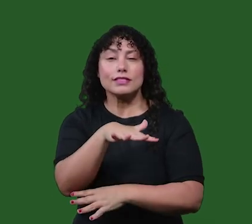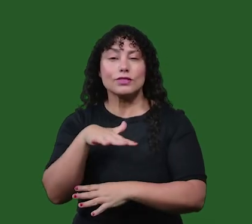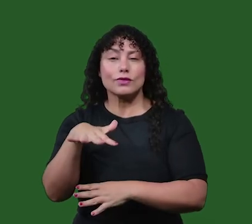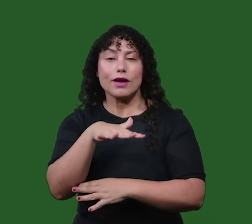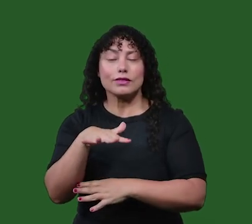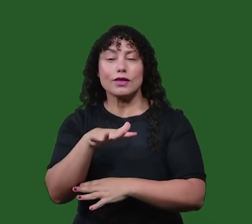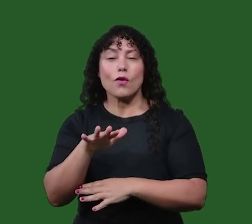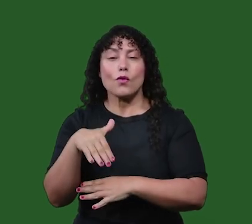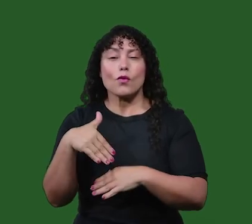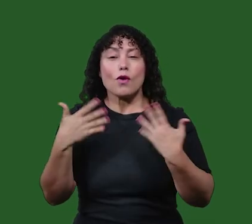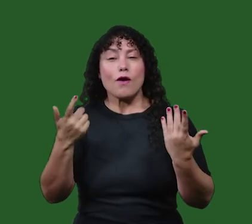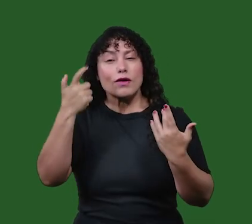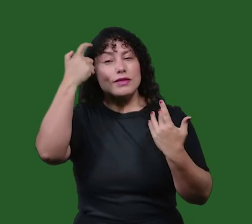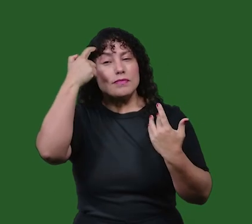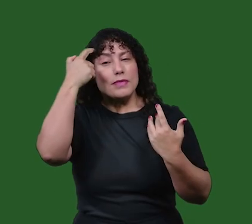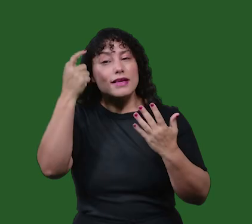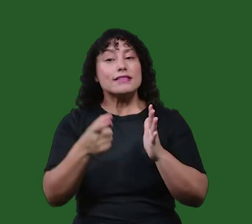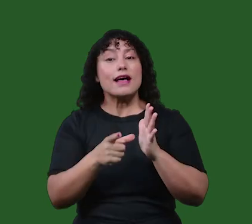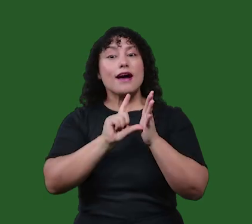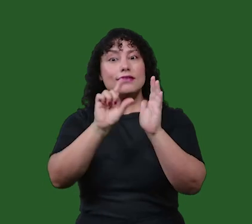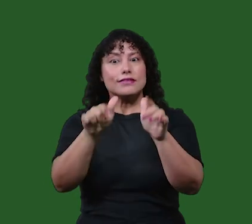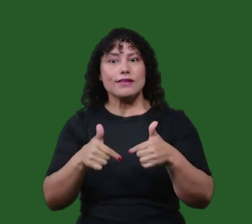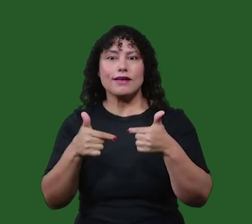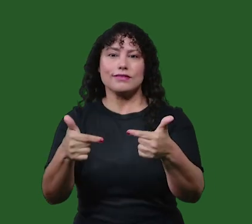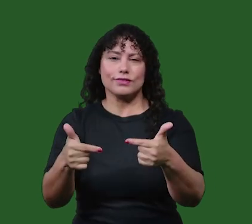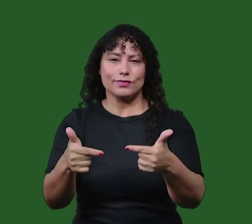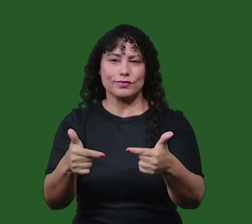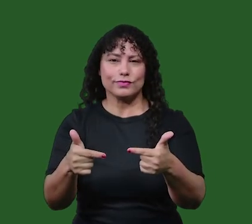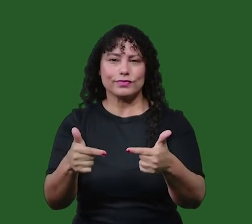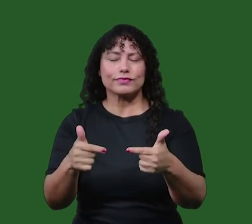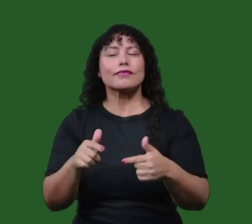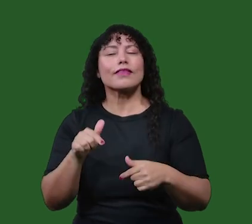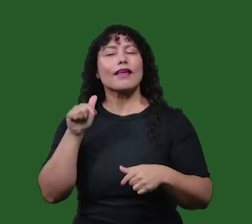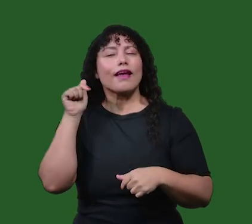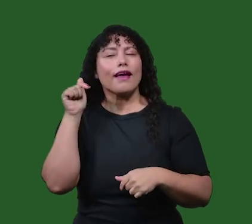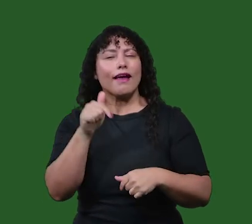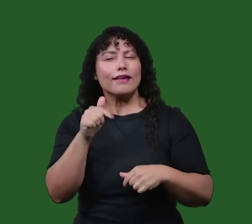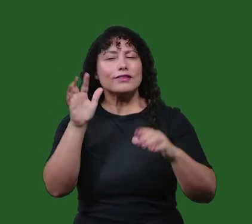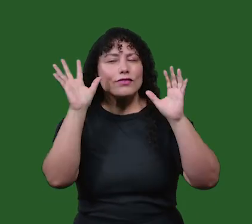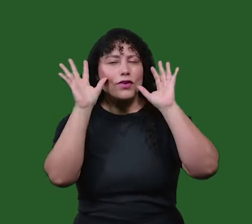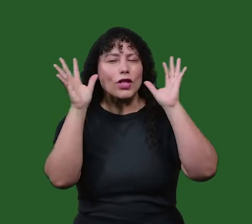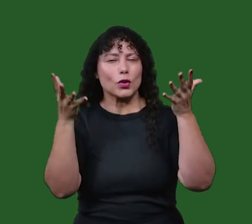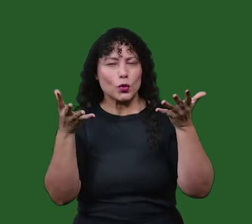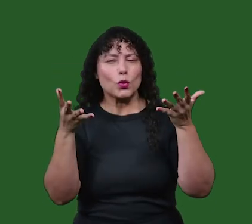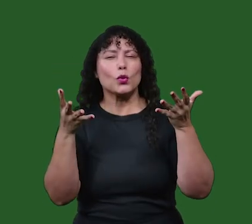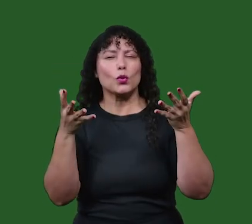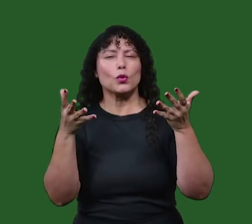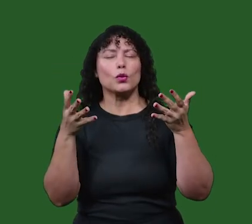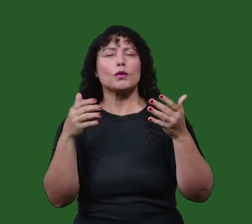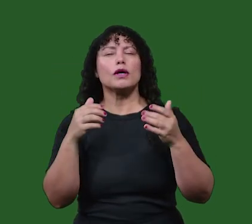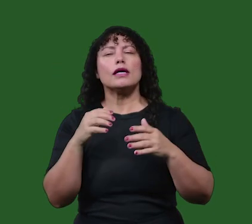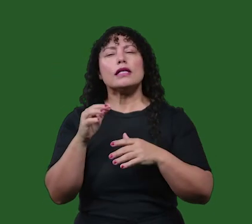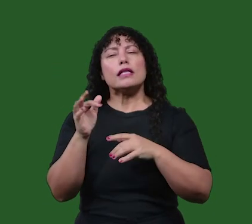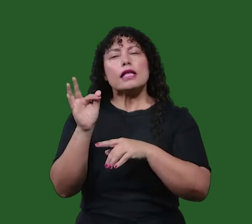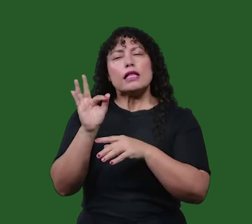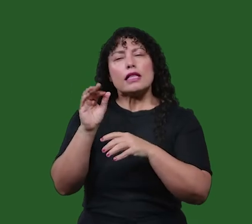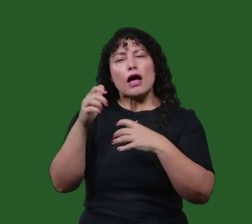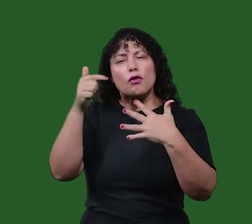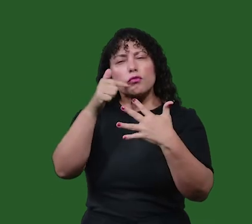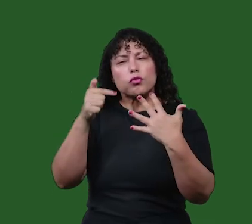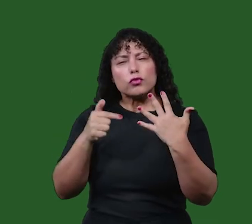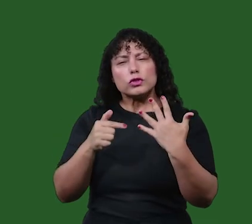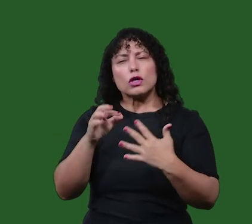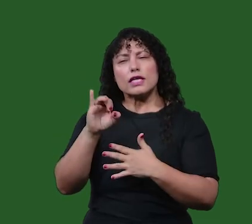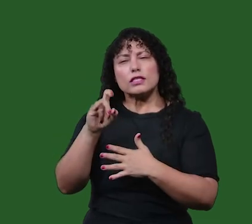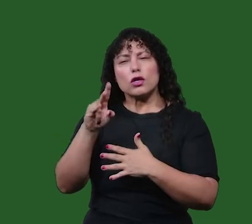uma situação na qual a gente pensa antes de agir. Então, esse fenômeno da função executiva do